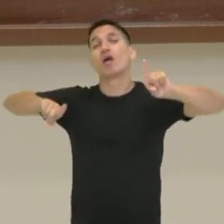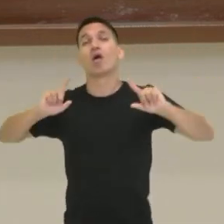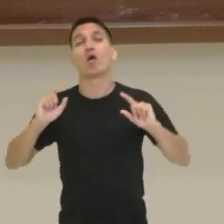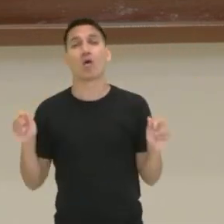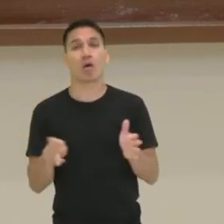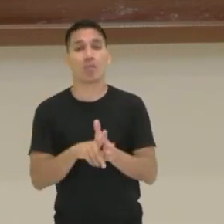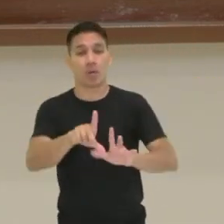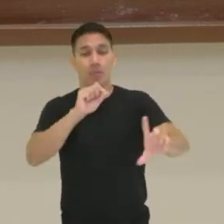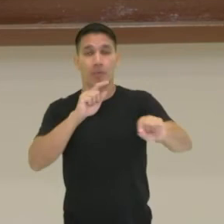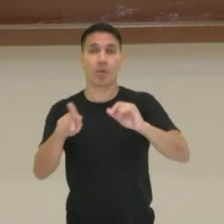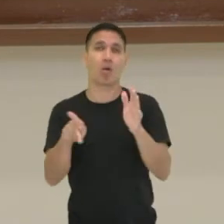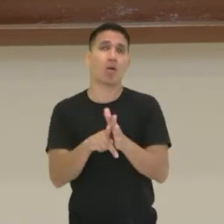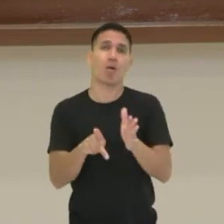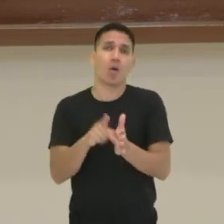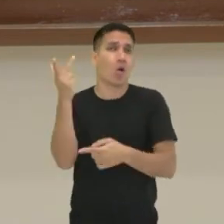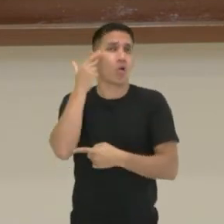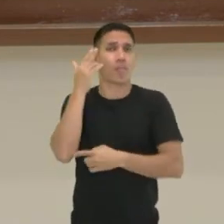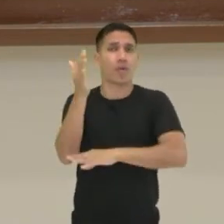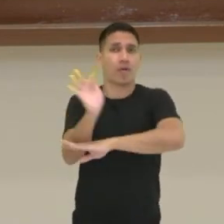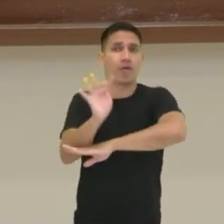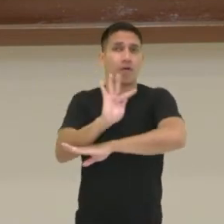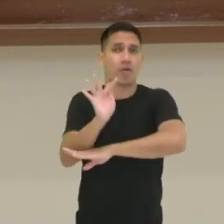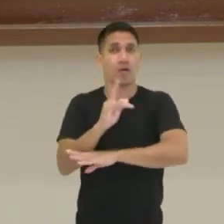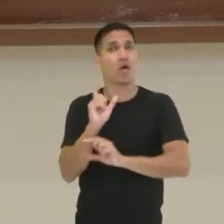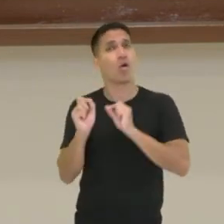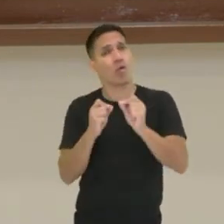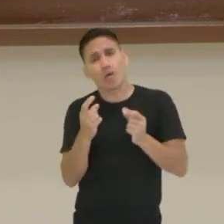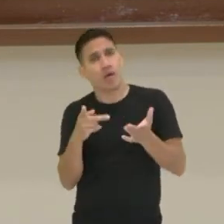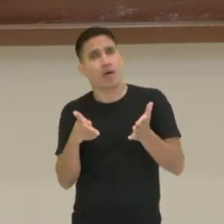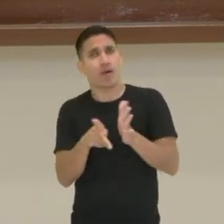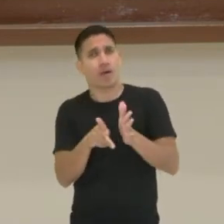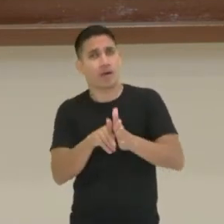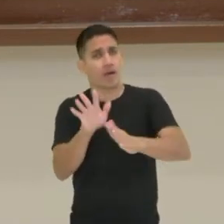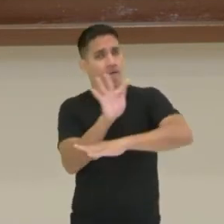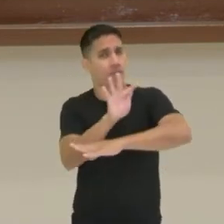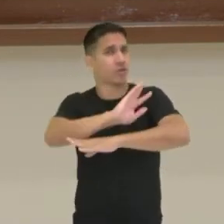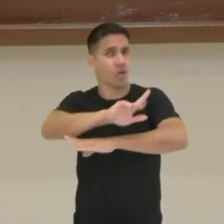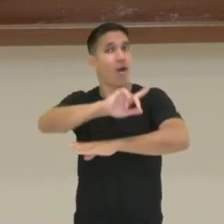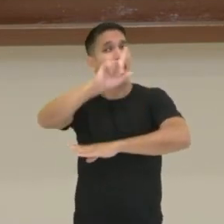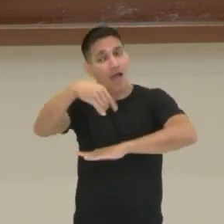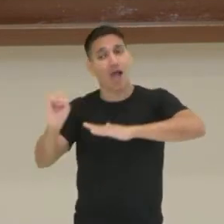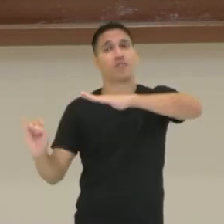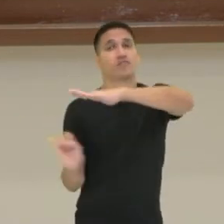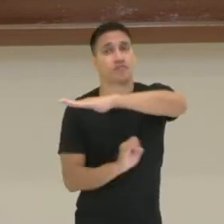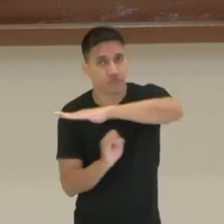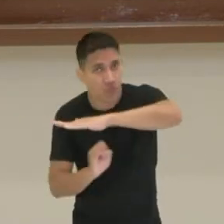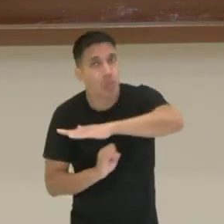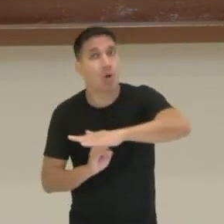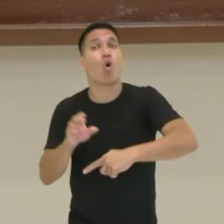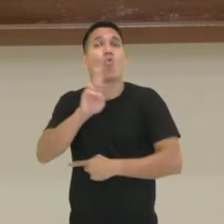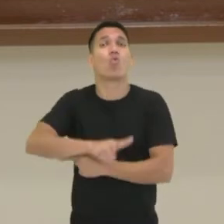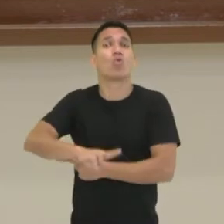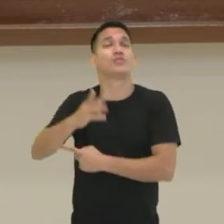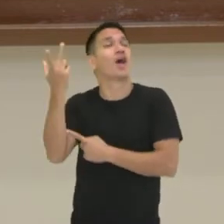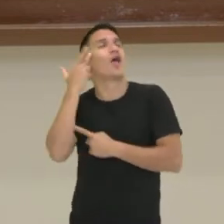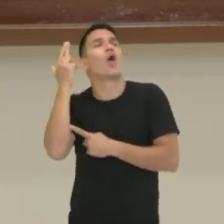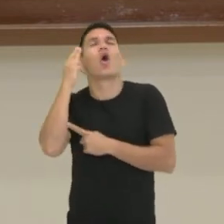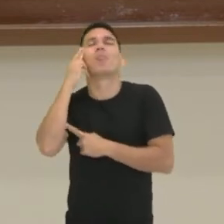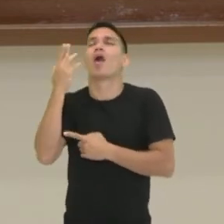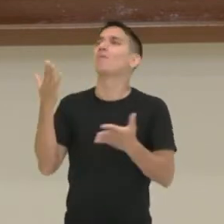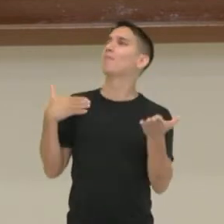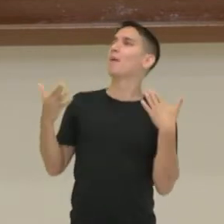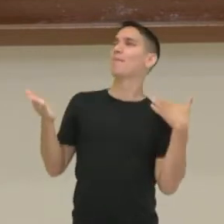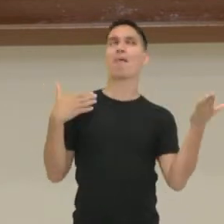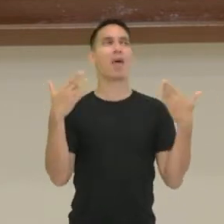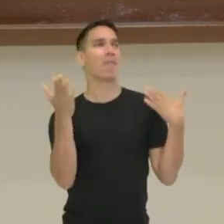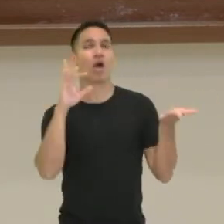é a linguagem coloquial, a linguagem informal utilizada com maior espontaneidade no dia a dia, né? Vejam que ela não teve